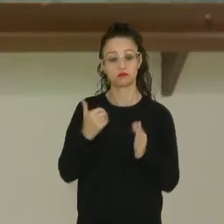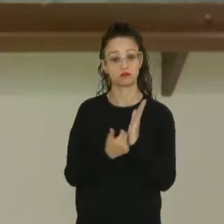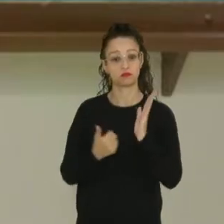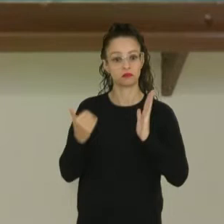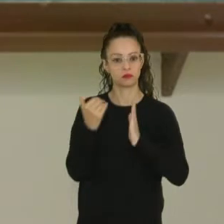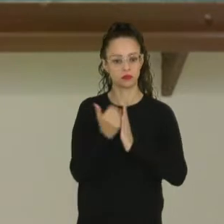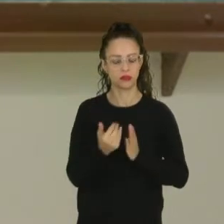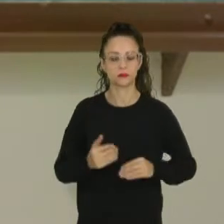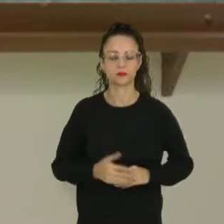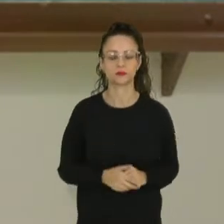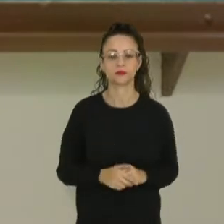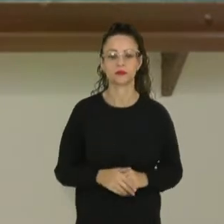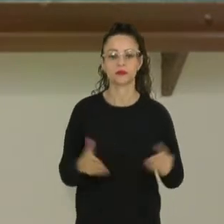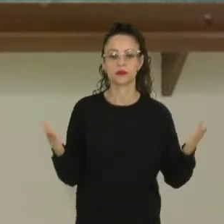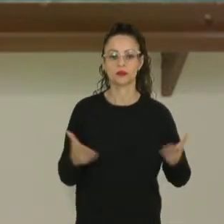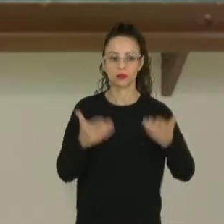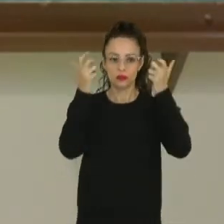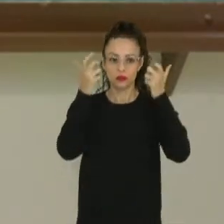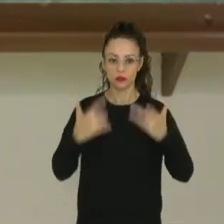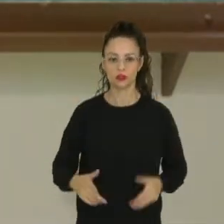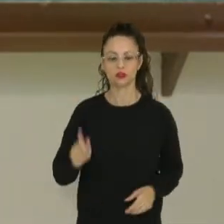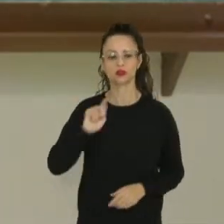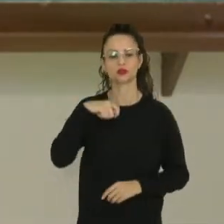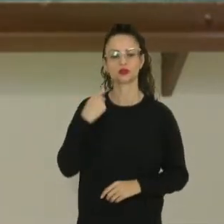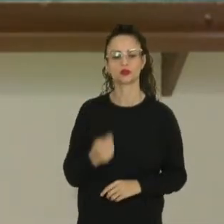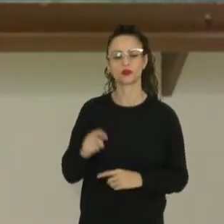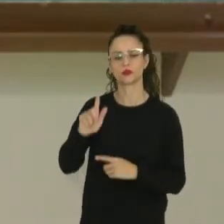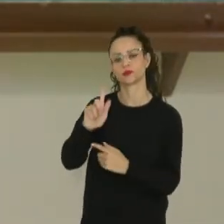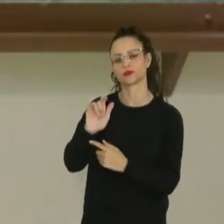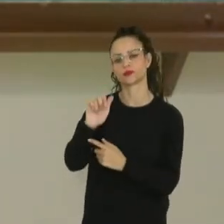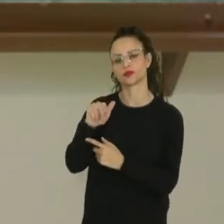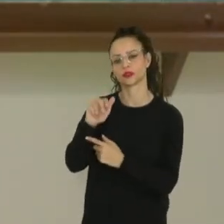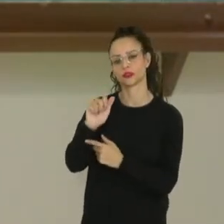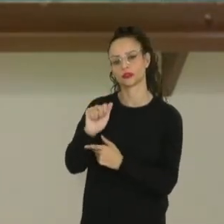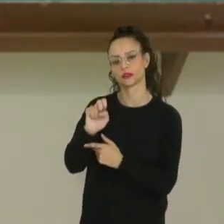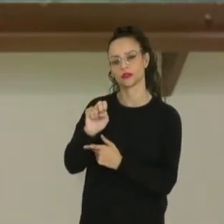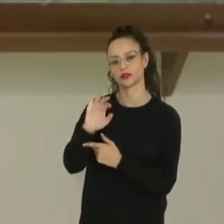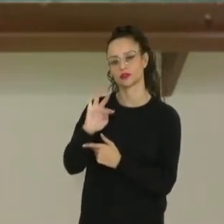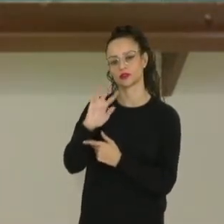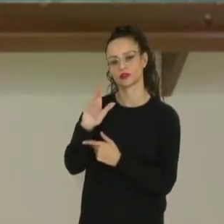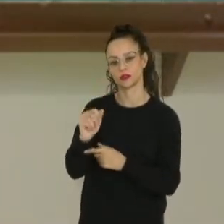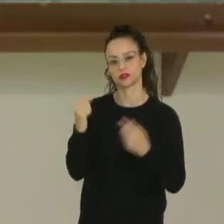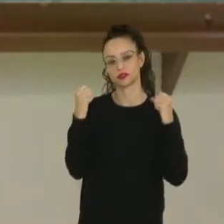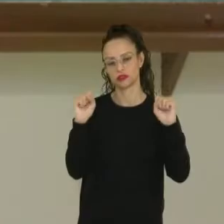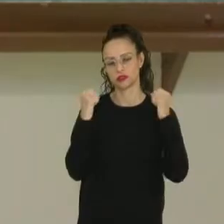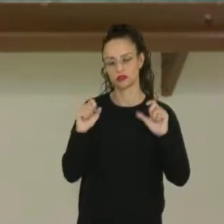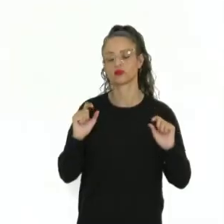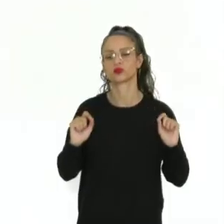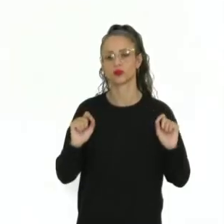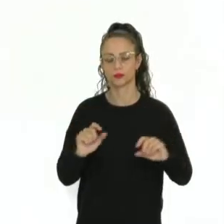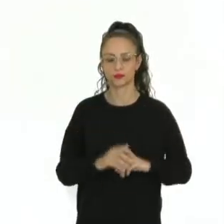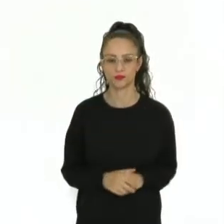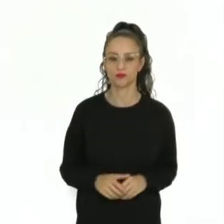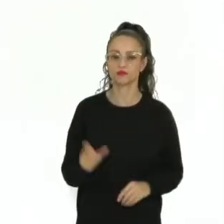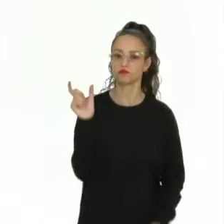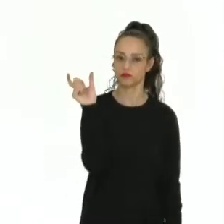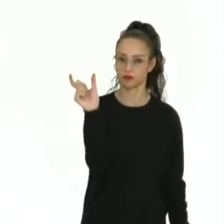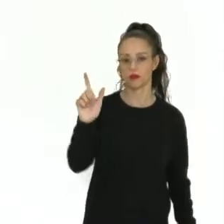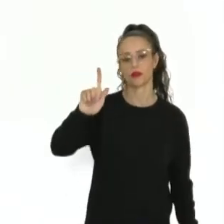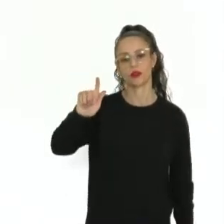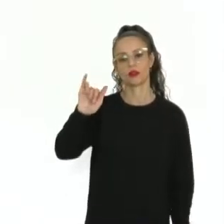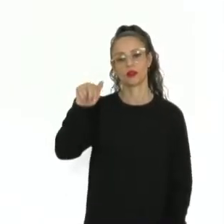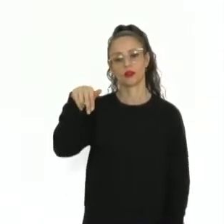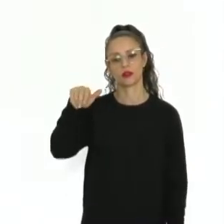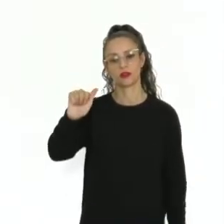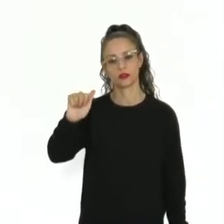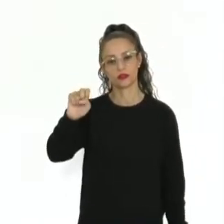vamos falar um pouquinho sobre ginástica, o que vem a ser a ginástica. A palavra ginástica